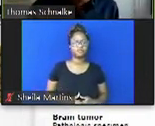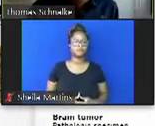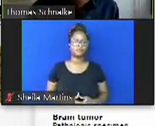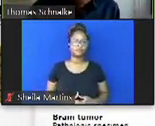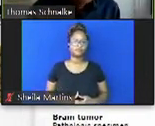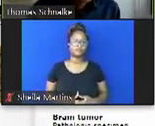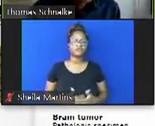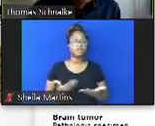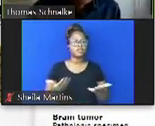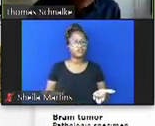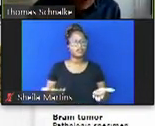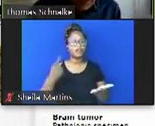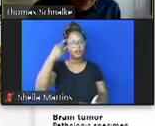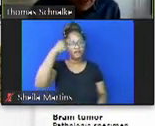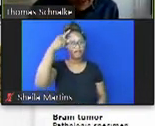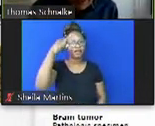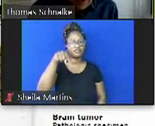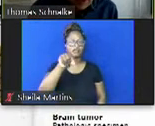Então, a ideia é